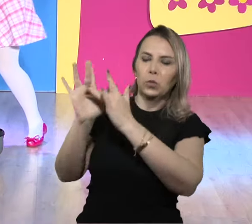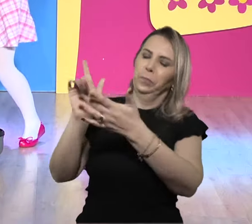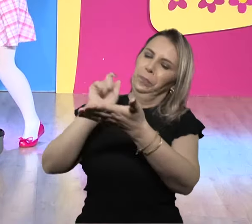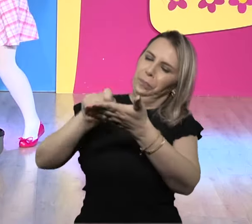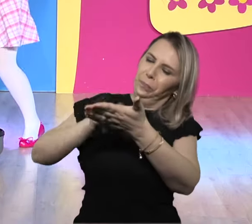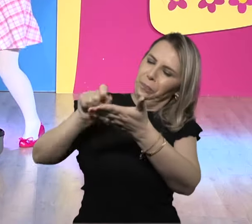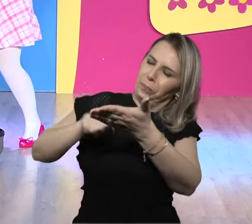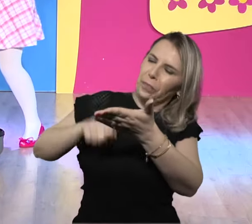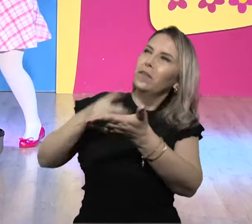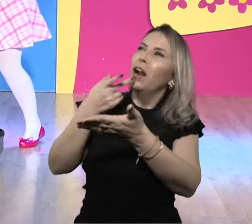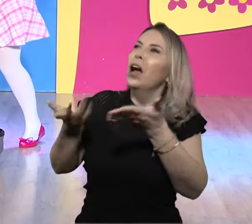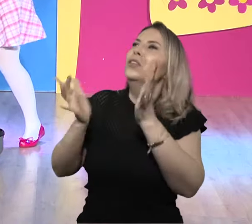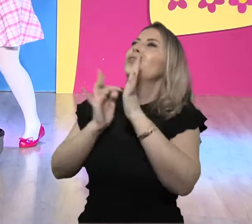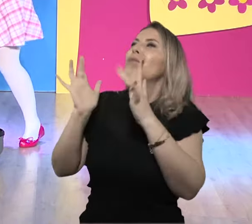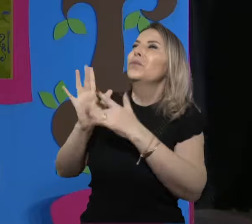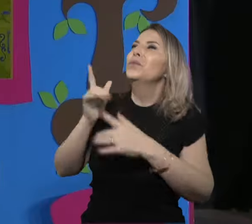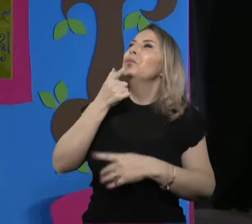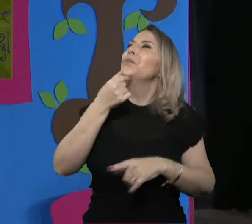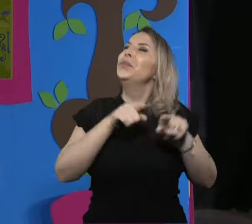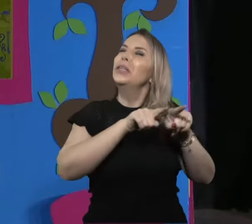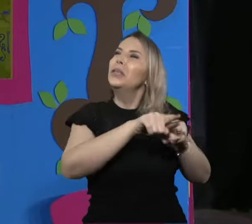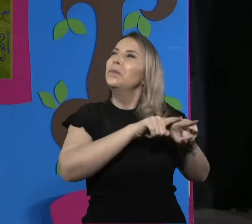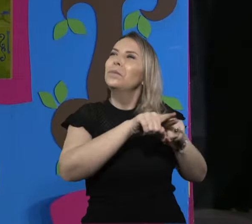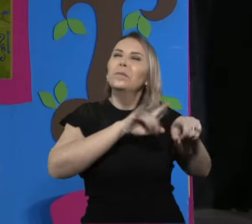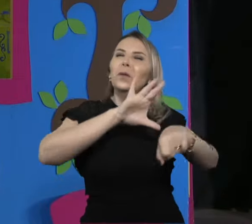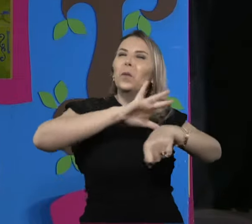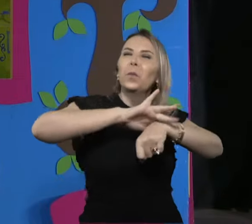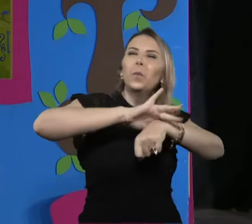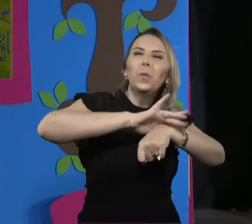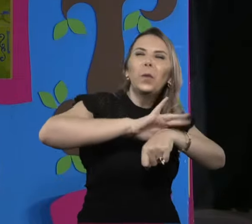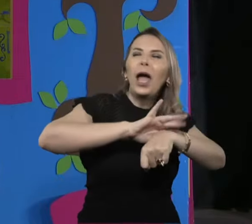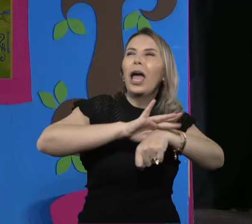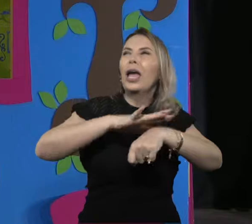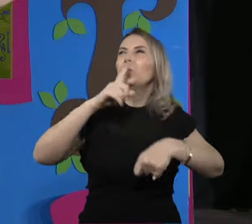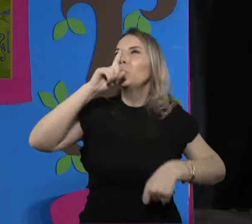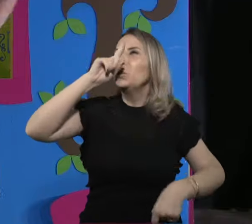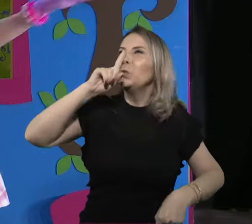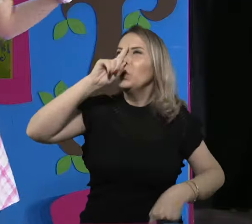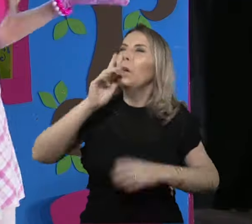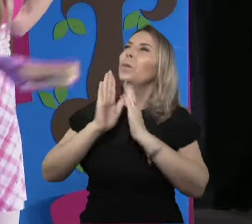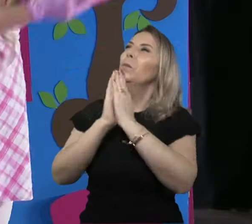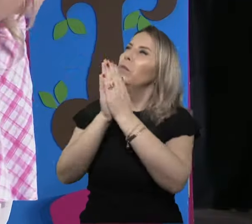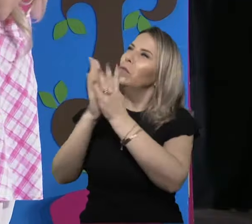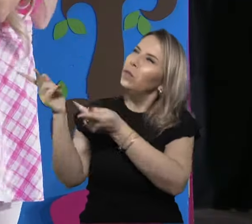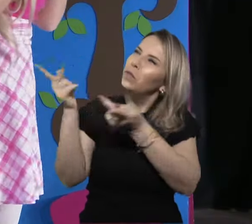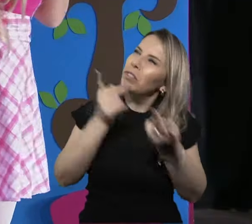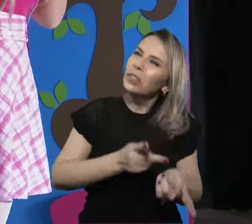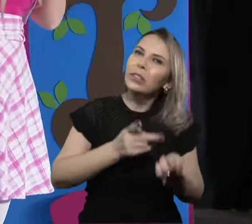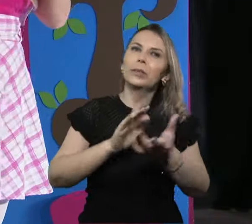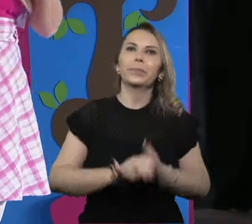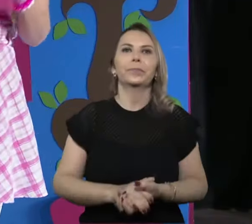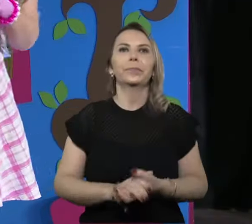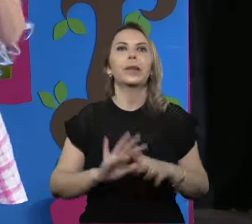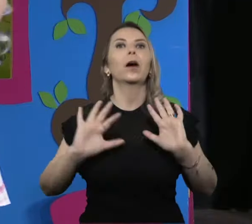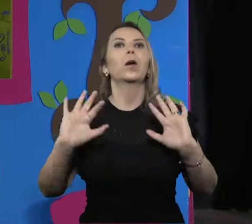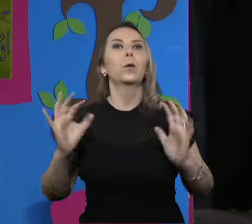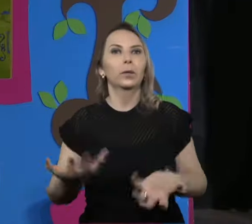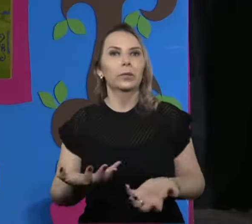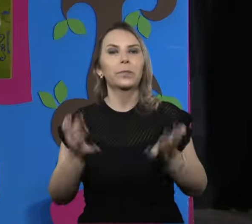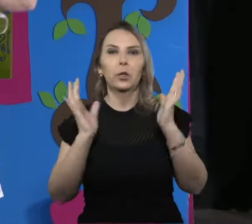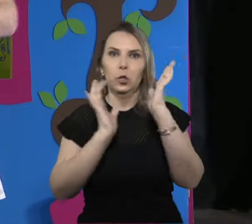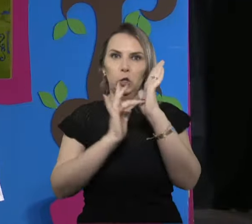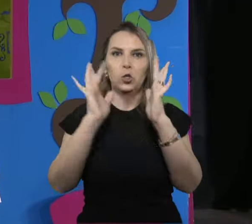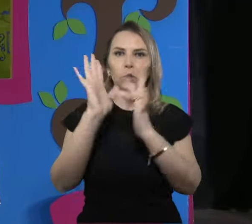Jesus, falaram: "Ô, Jesus, o nosso irmão Lázaro está muito doente, venha logo visitá-lo."